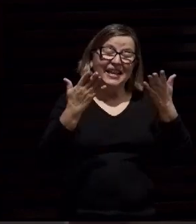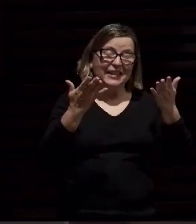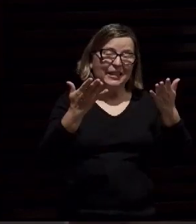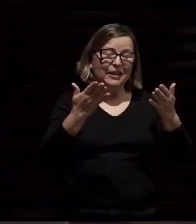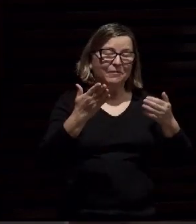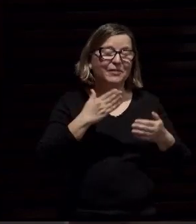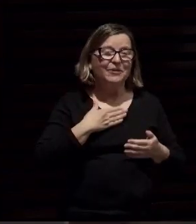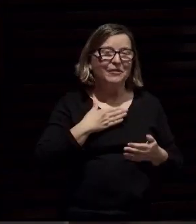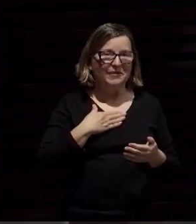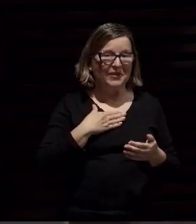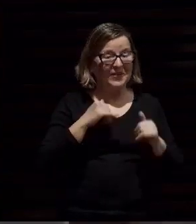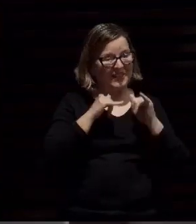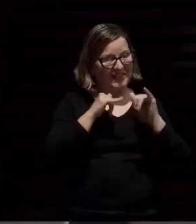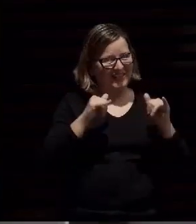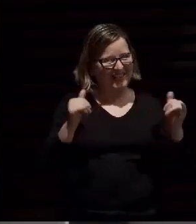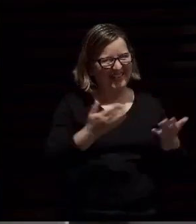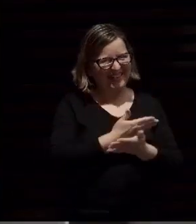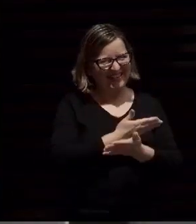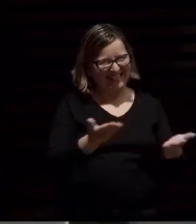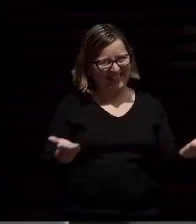de anunciar.